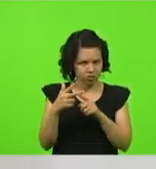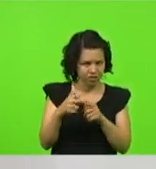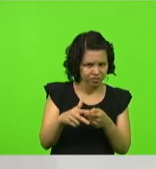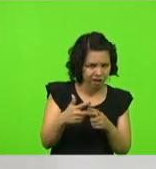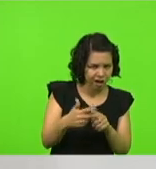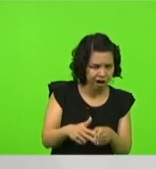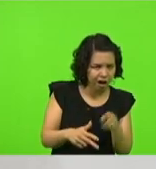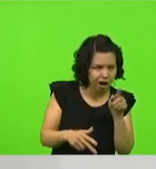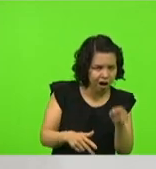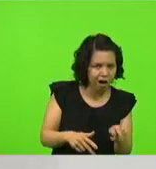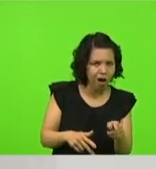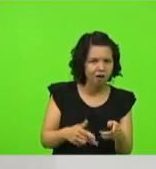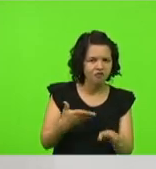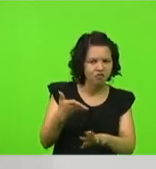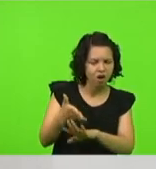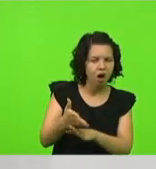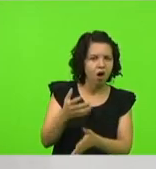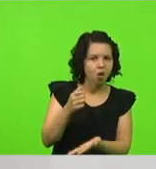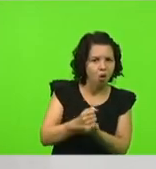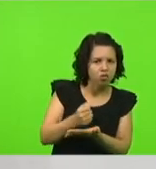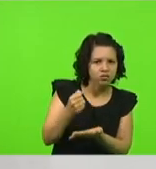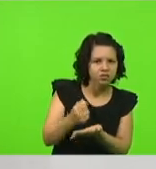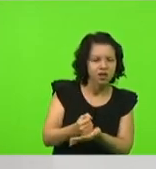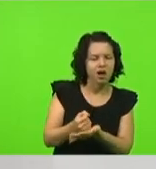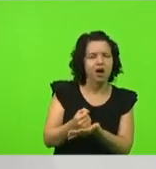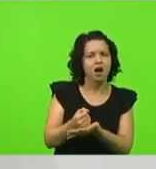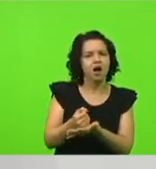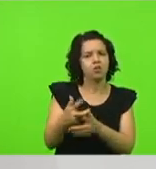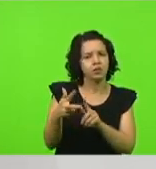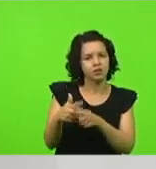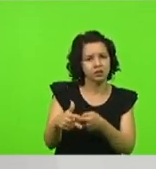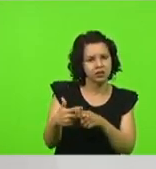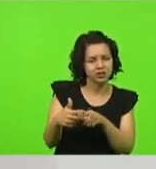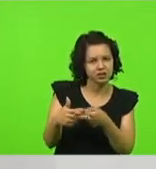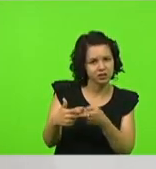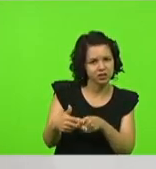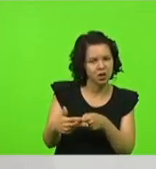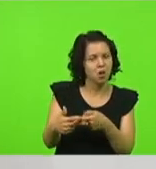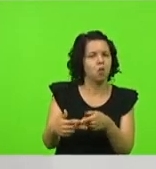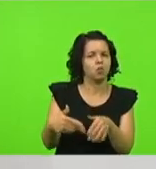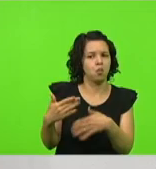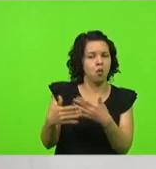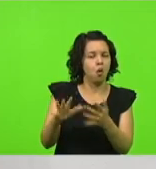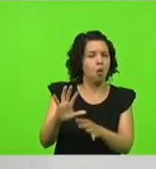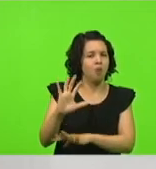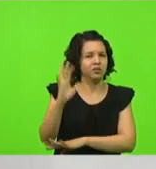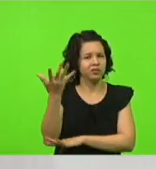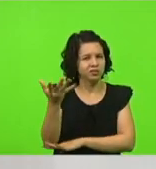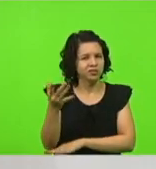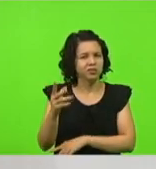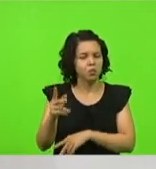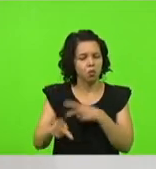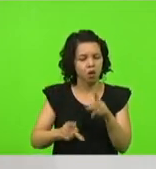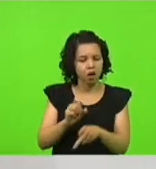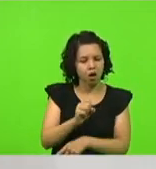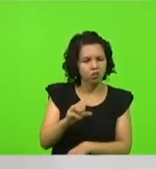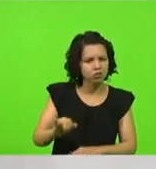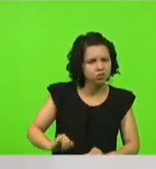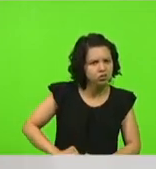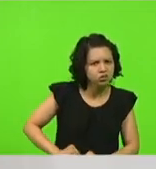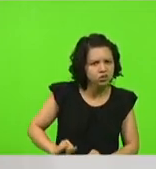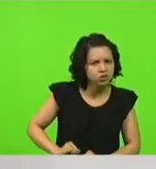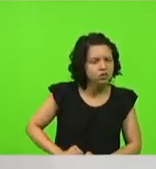atrás de um contrato de manutenção e prevenção para quando isso acontecer, para não deixar os catarinenses sofrendo? Não.